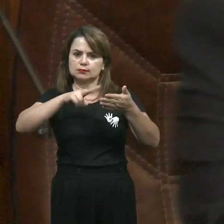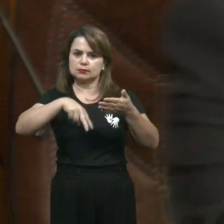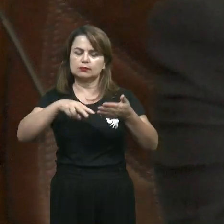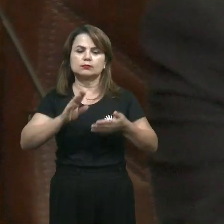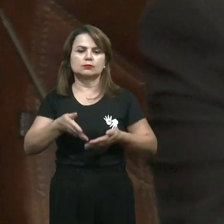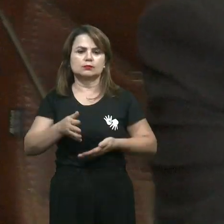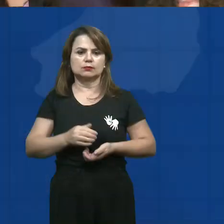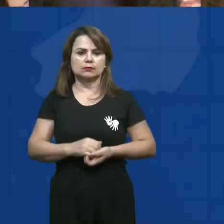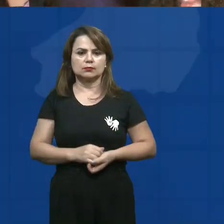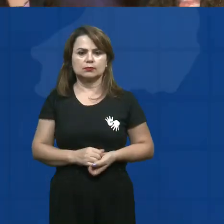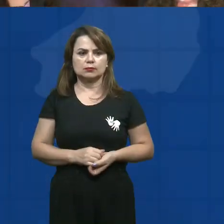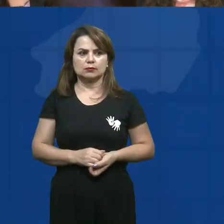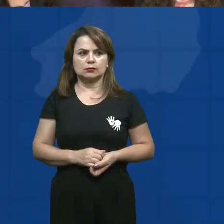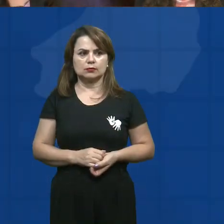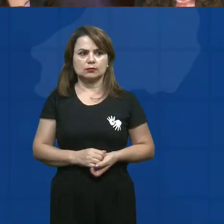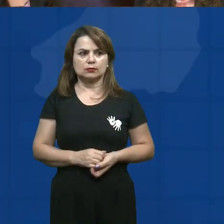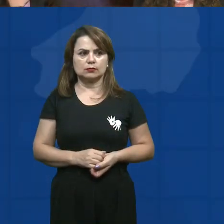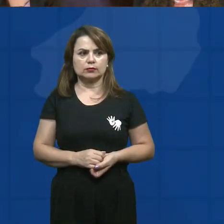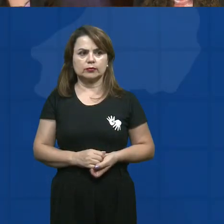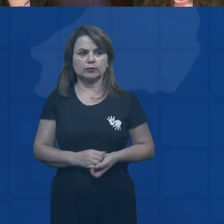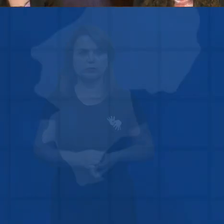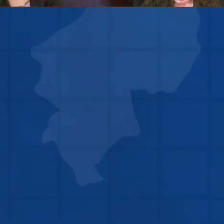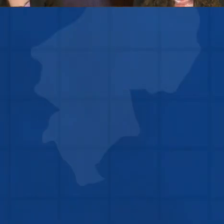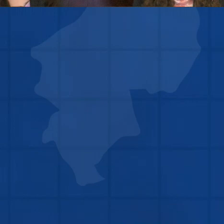Tchau! Tchau!